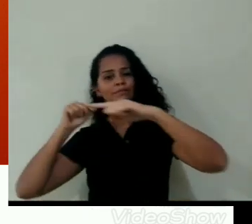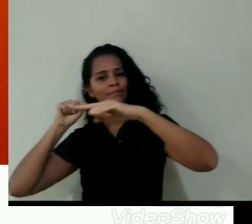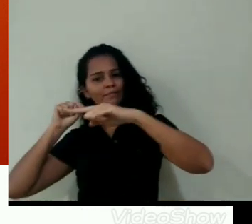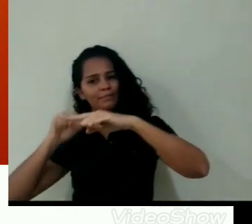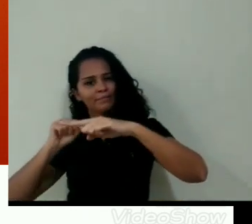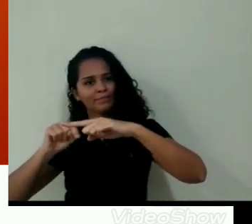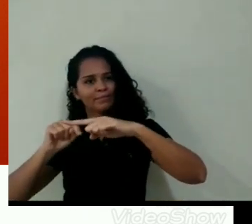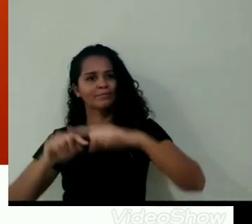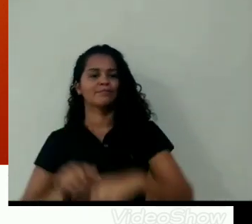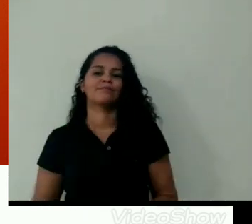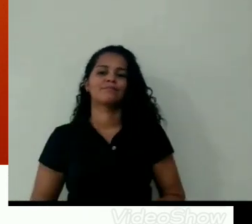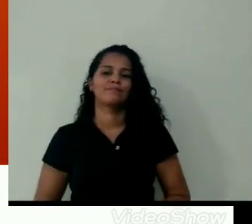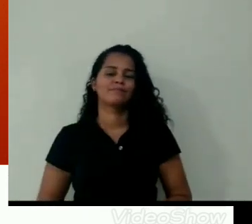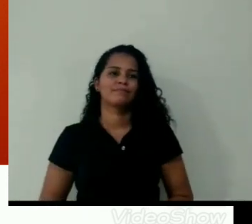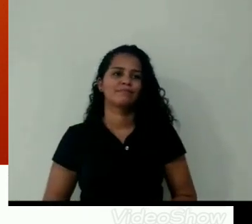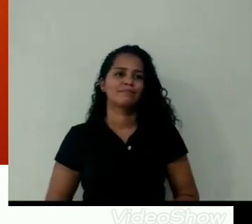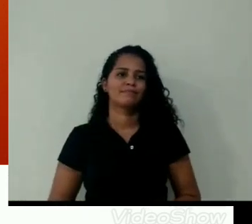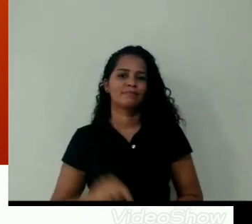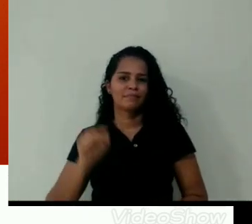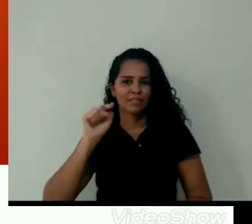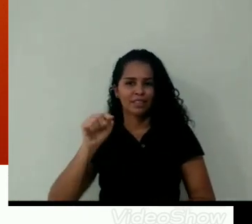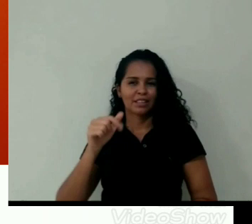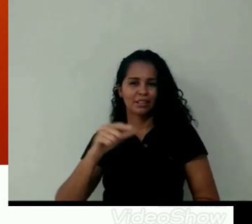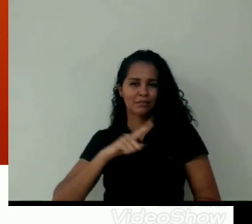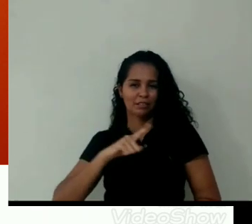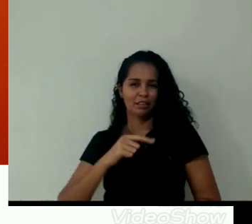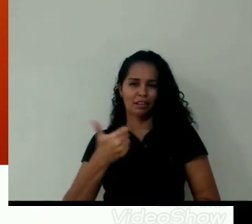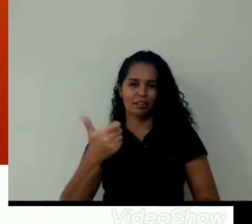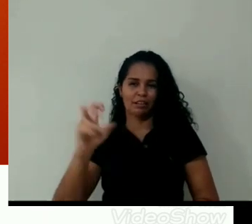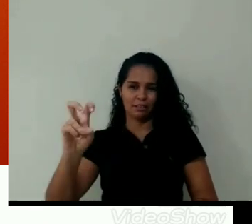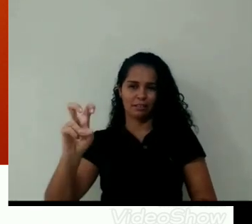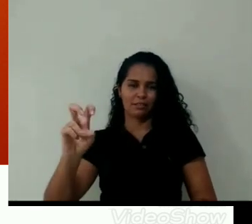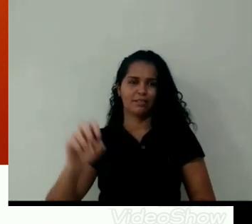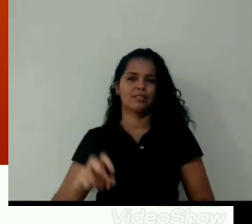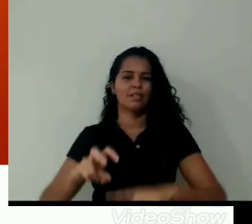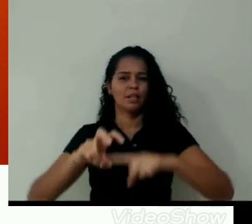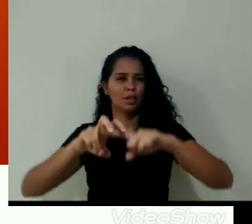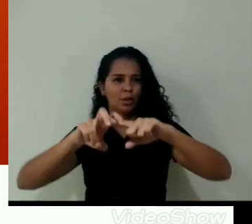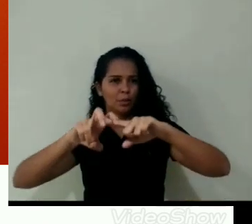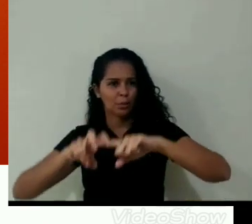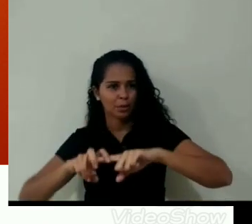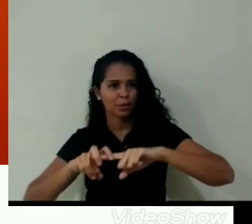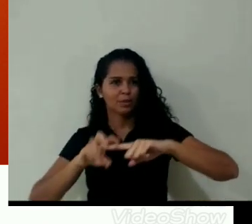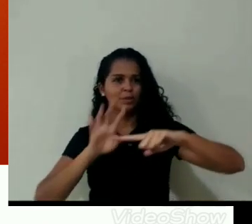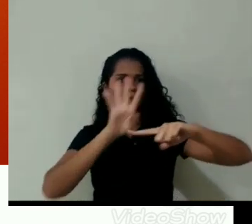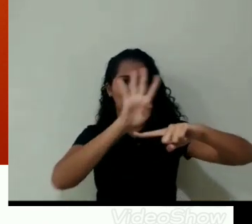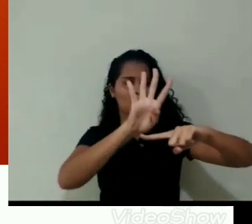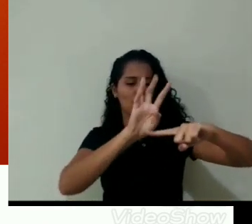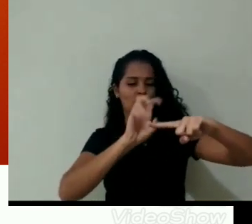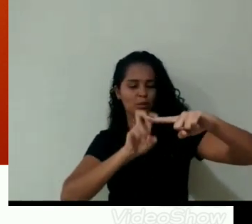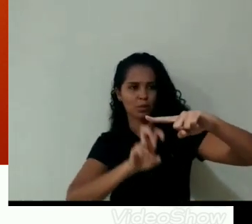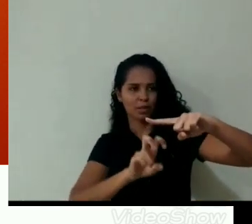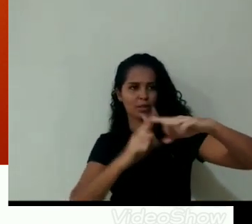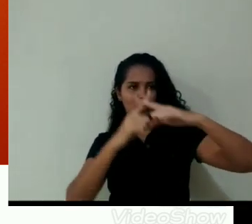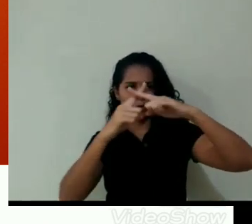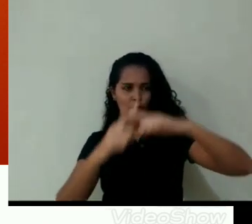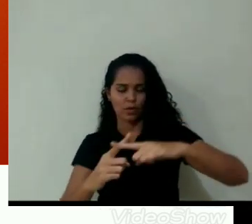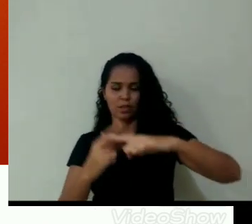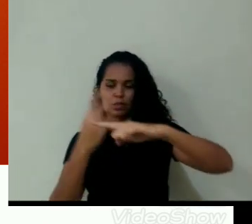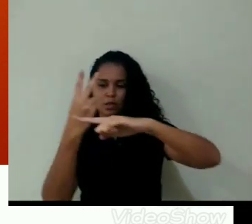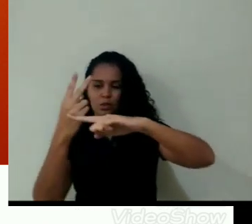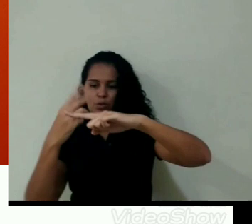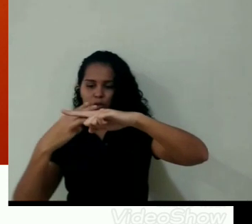4/5 vezes 2/3 é igual a 8/15avos. Da mesma forma, 3 sétimos